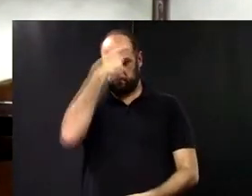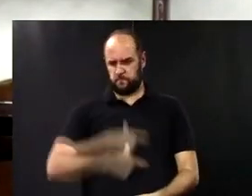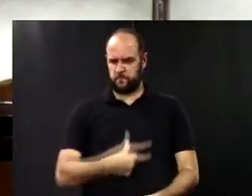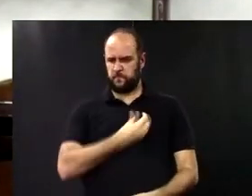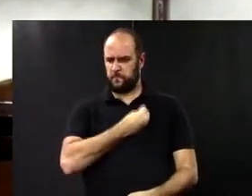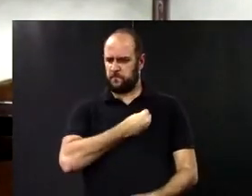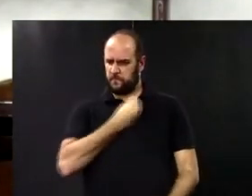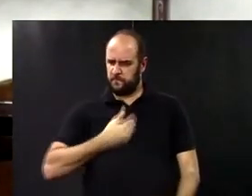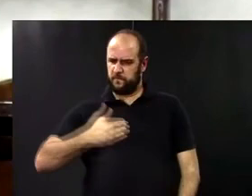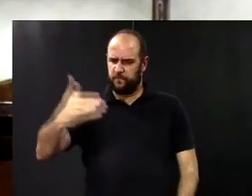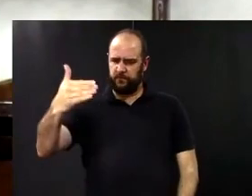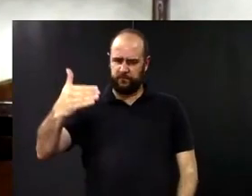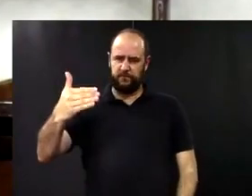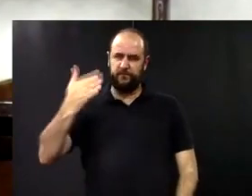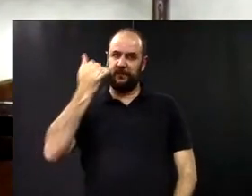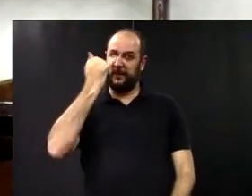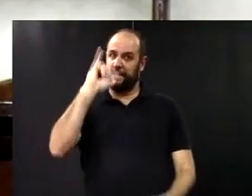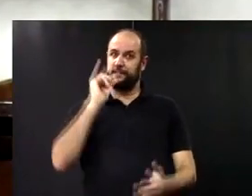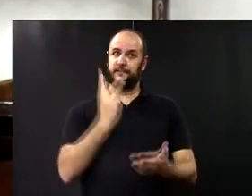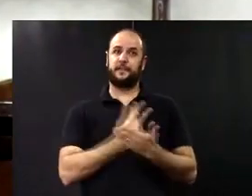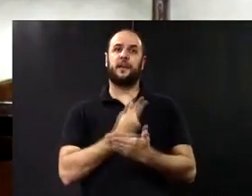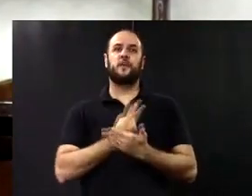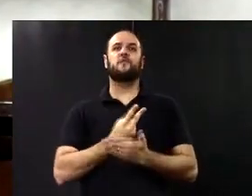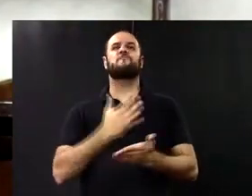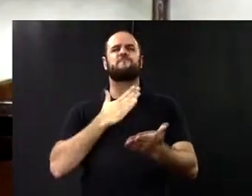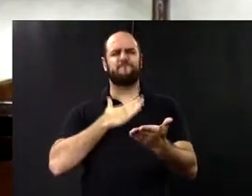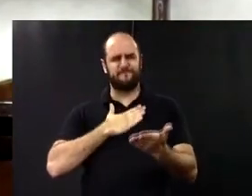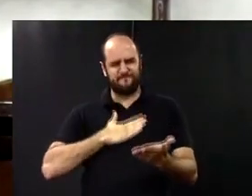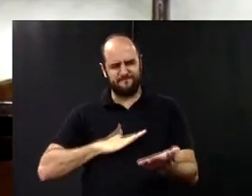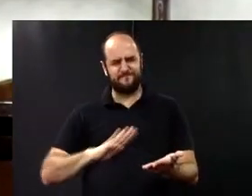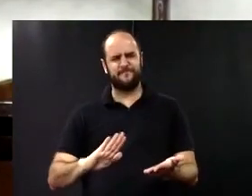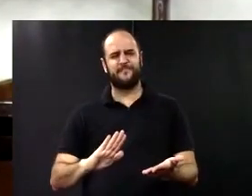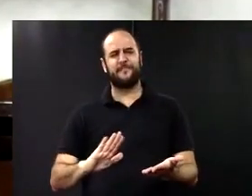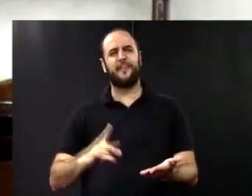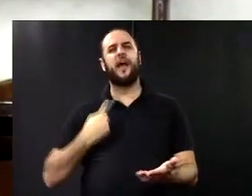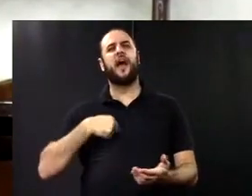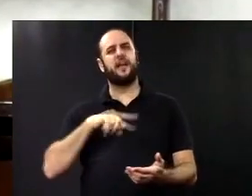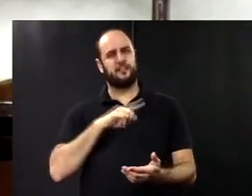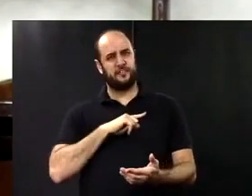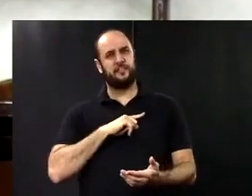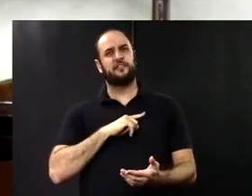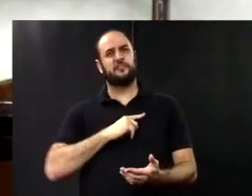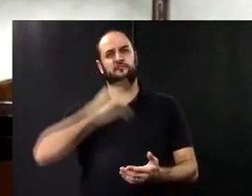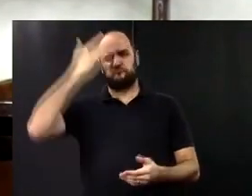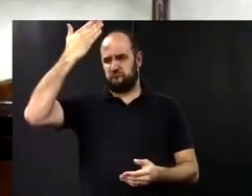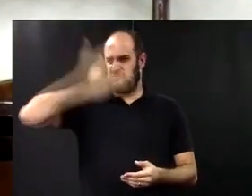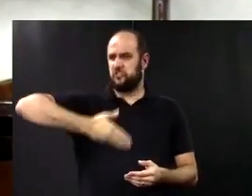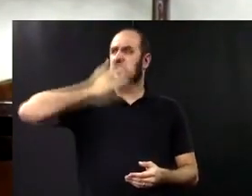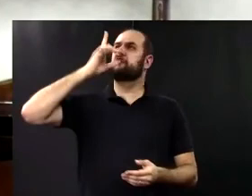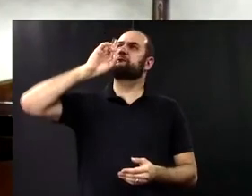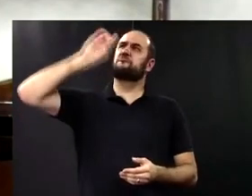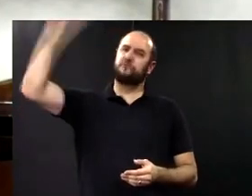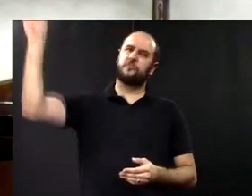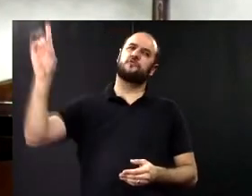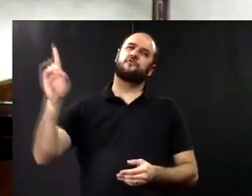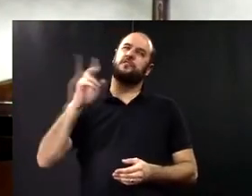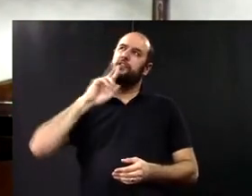procedimentos. E se errarmos, pode ficar tranquilo, nós prestaremos conta diante de